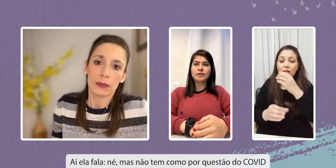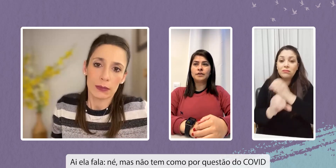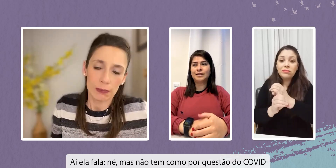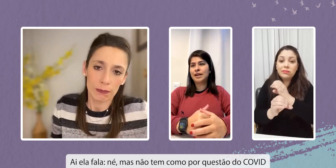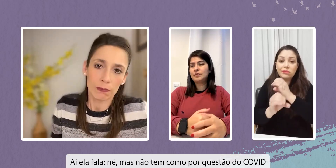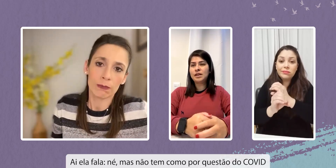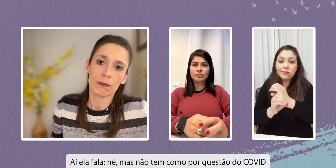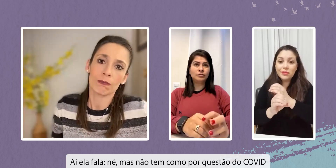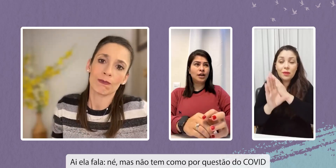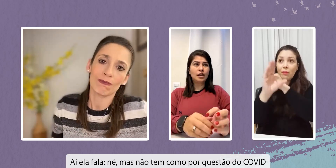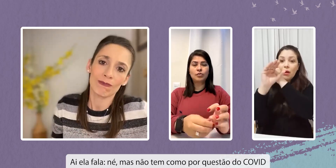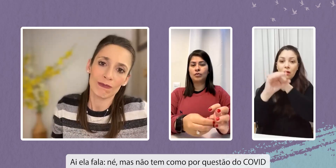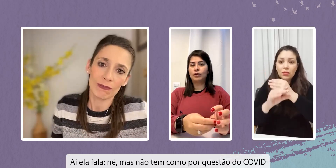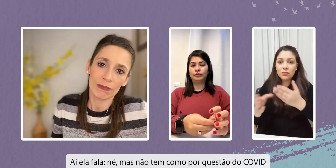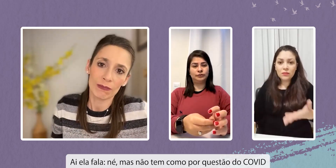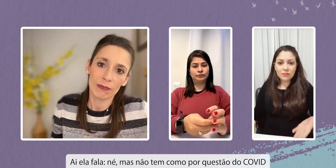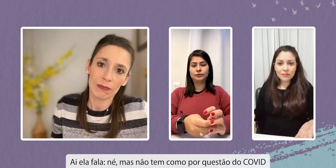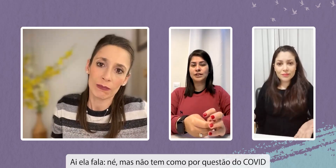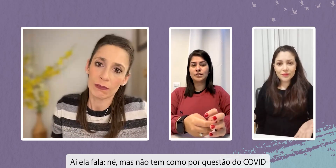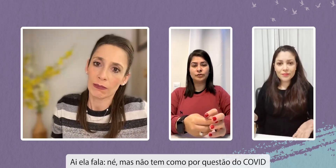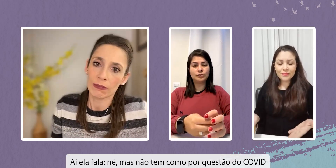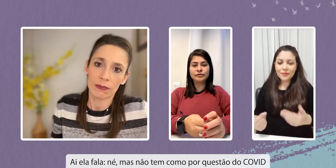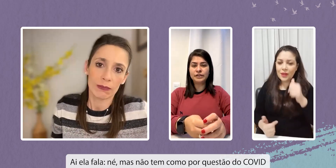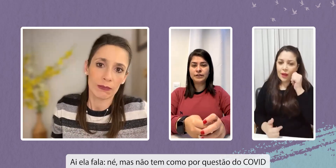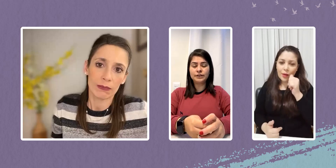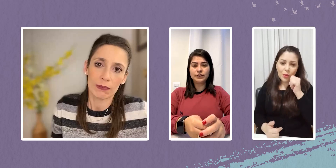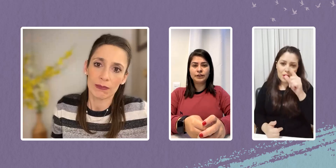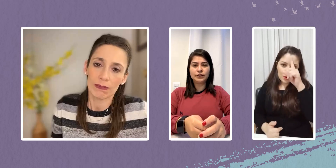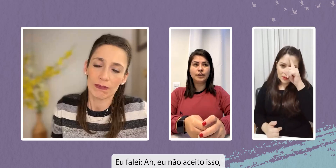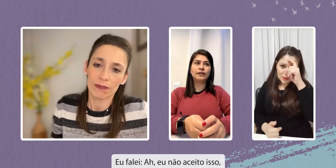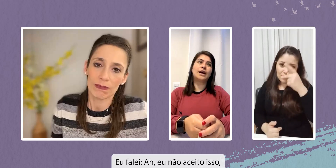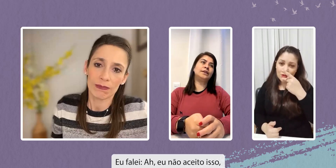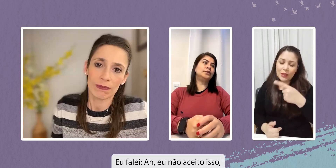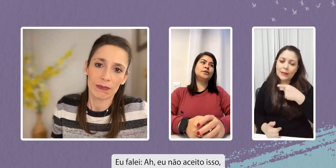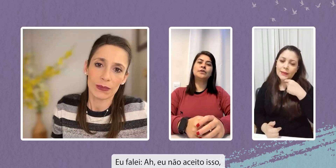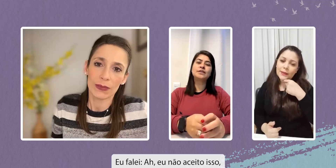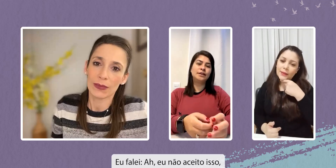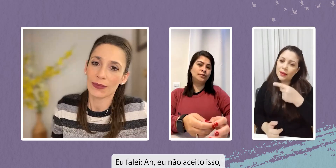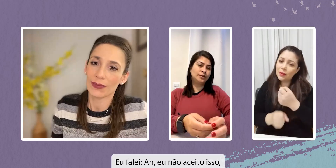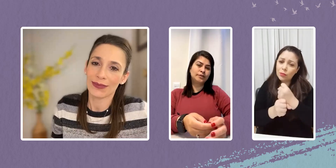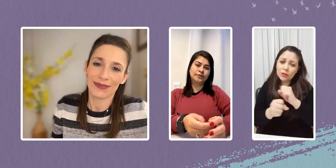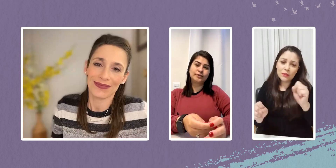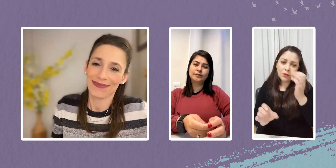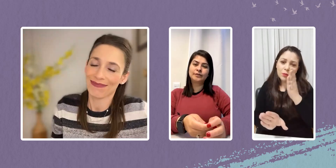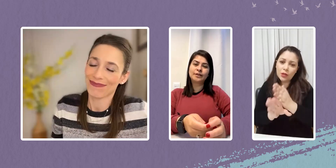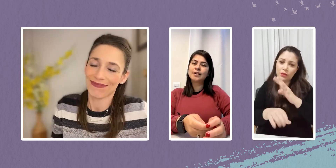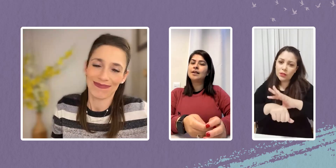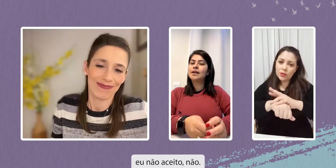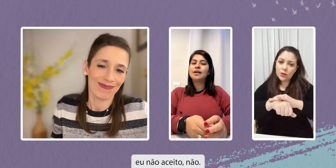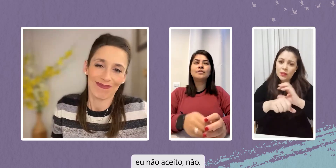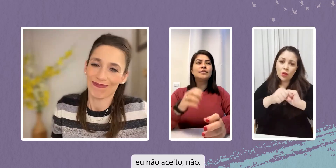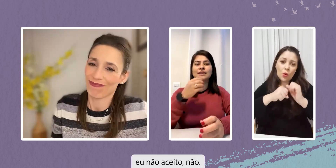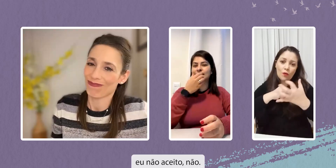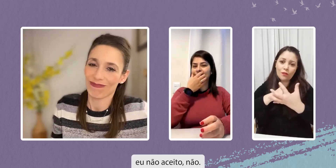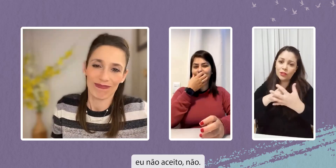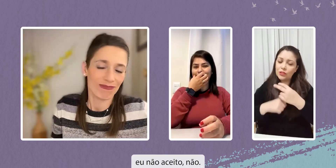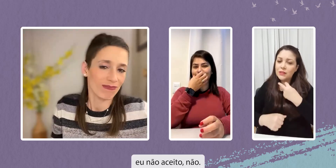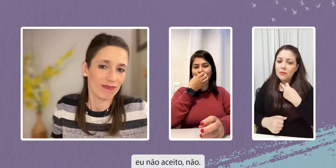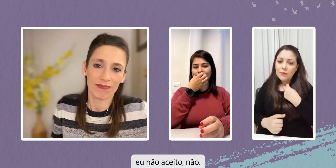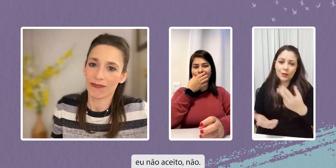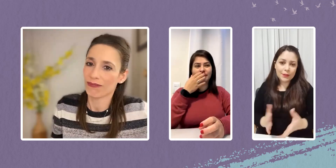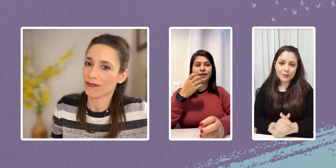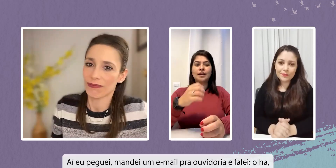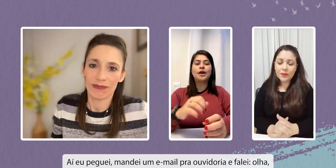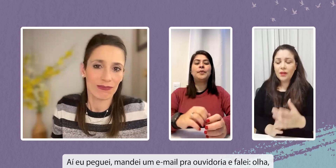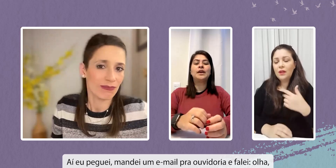Aí ela falou, né, mas não tem como. Questão do Covid. Eu falei, não, eu não aceito isso. Eu não aceito.